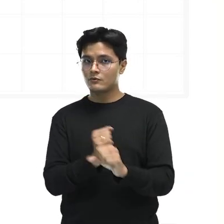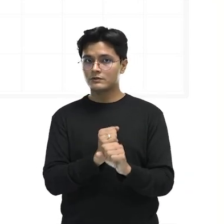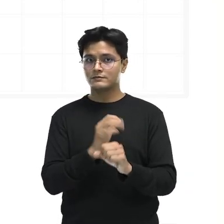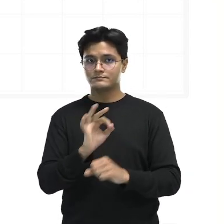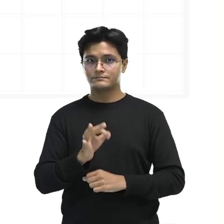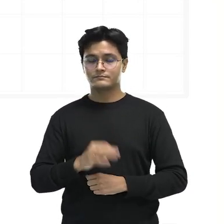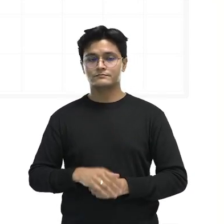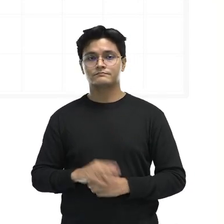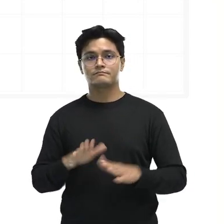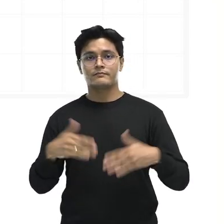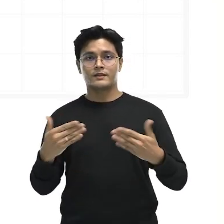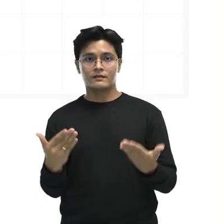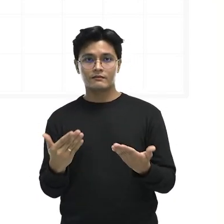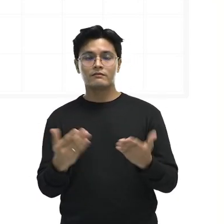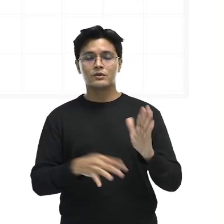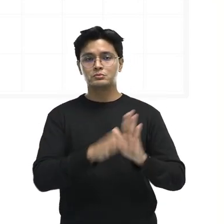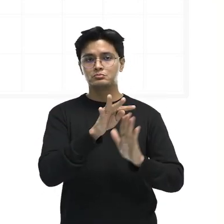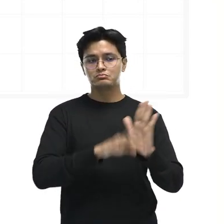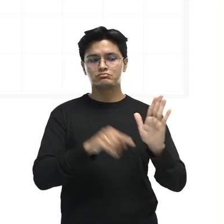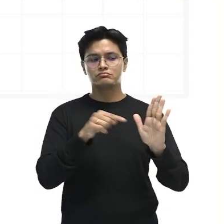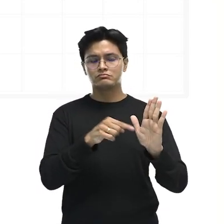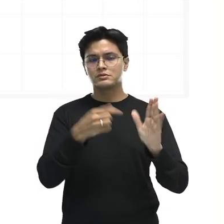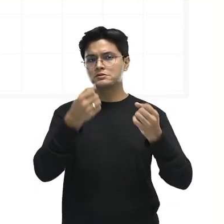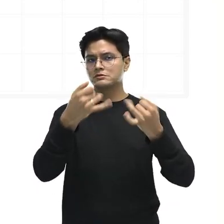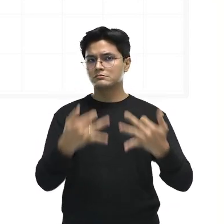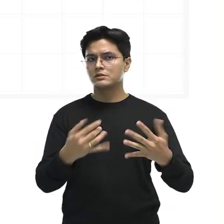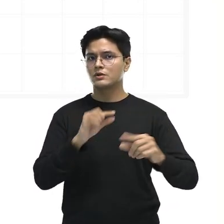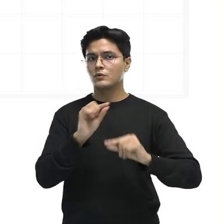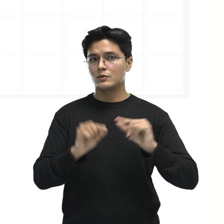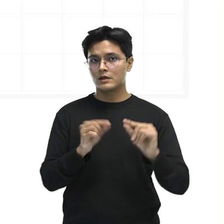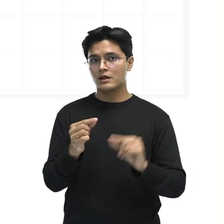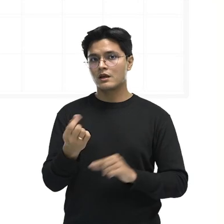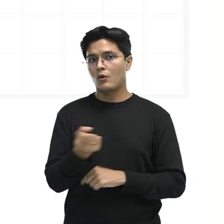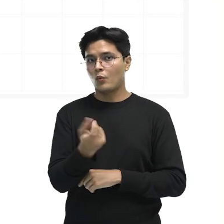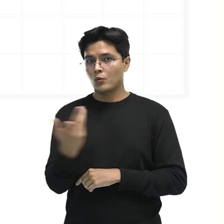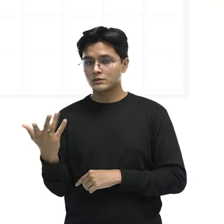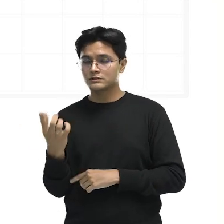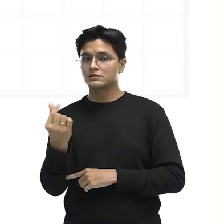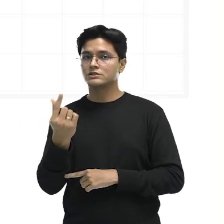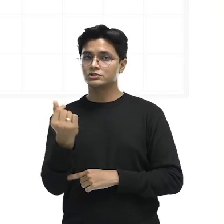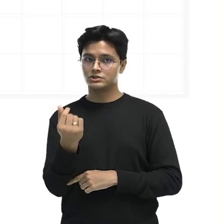tá? Muito bem, então ele disse que o saldo do João era de